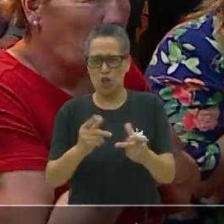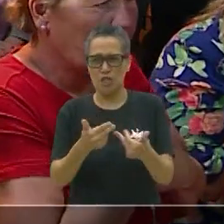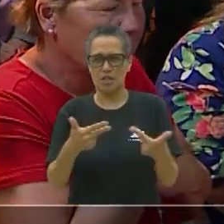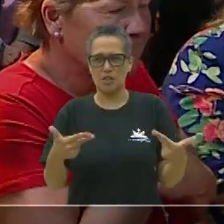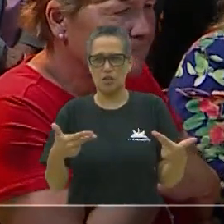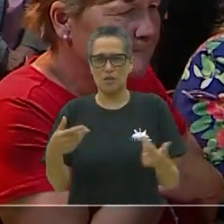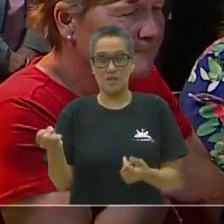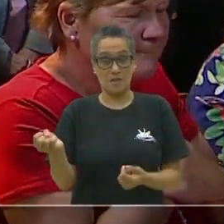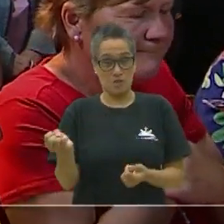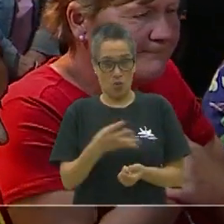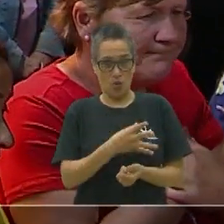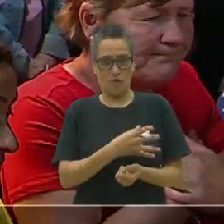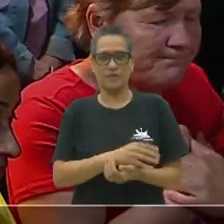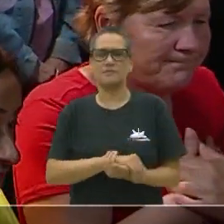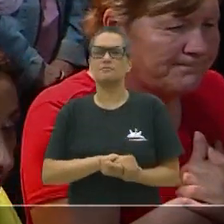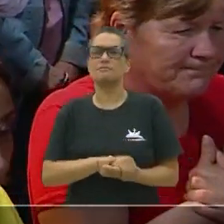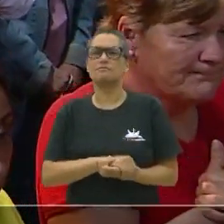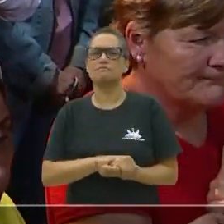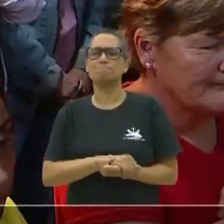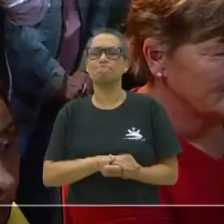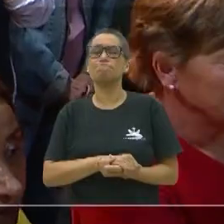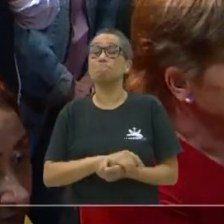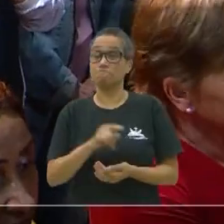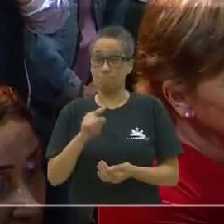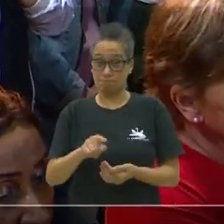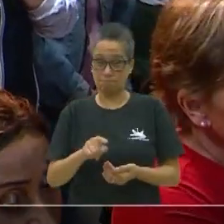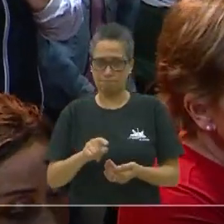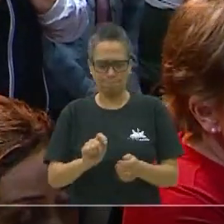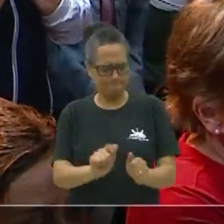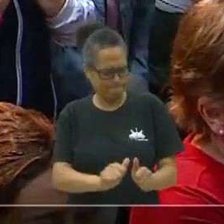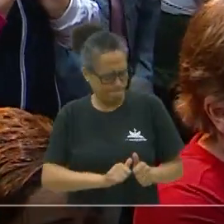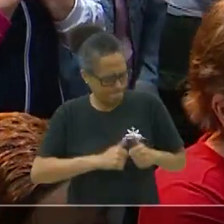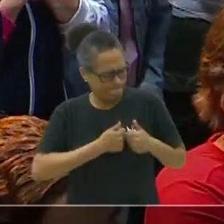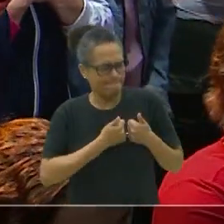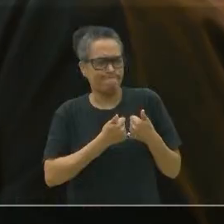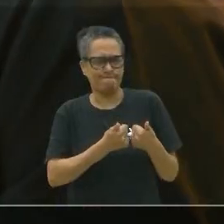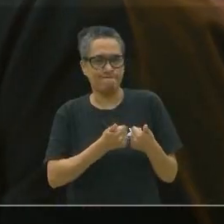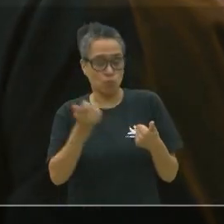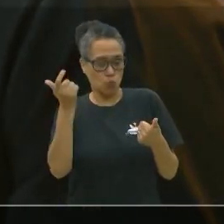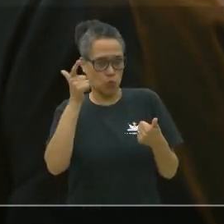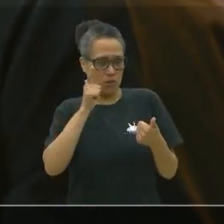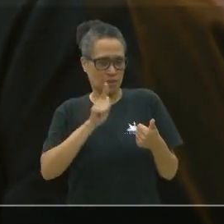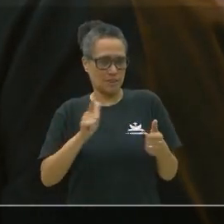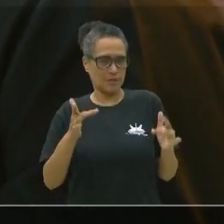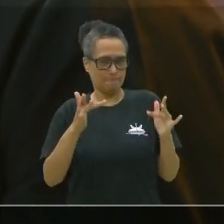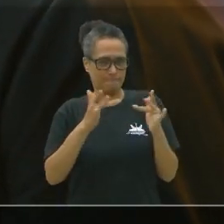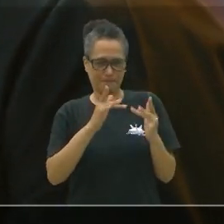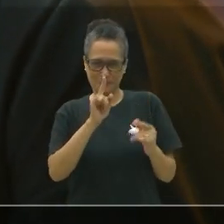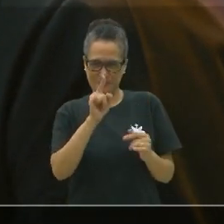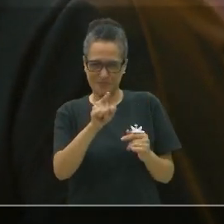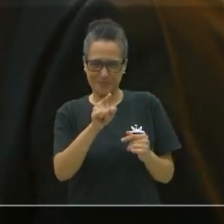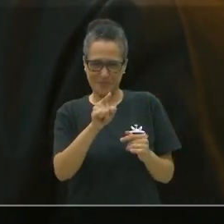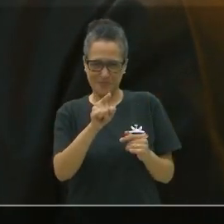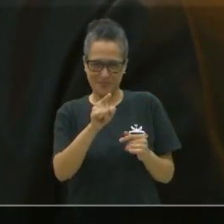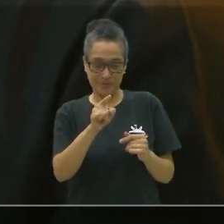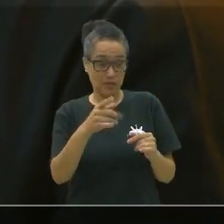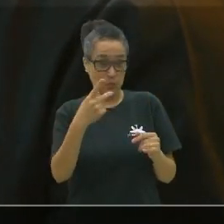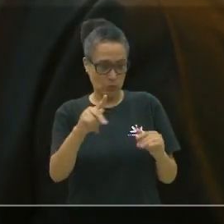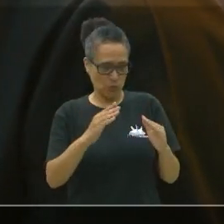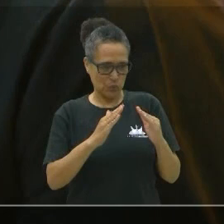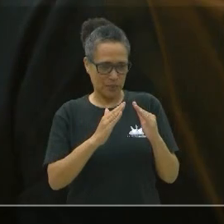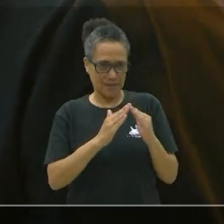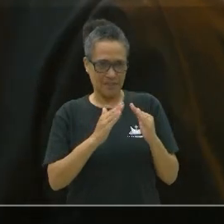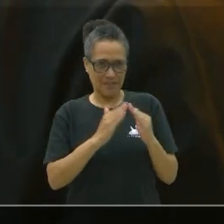Deixa essa restauração alcançar você, porque essa restauração também vai se desdobrar sobre a sua casa, sobre a